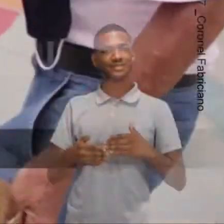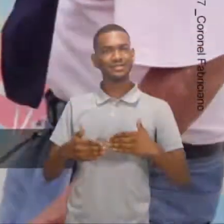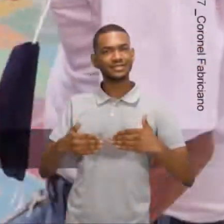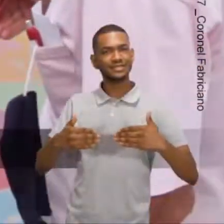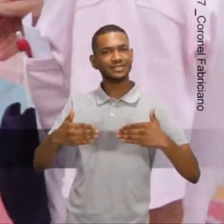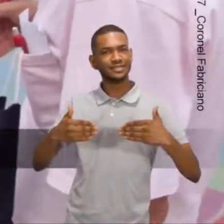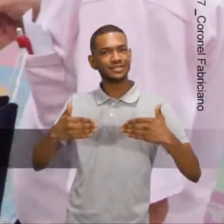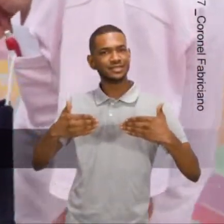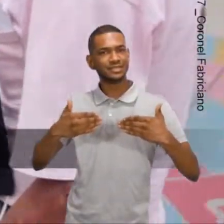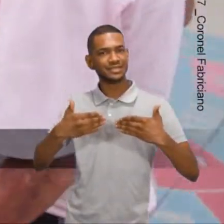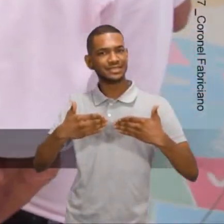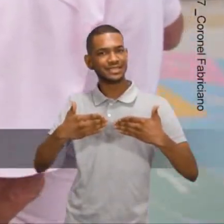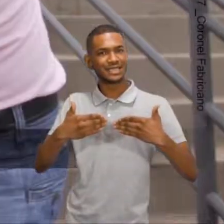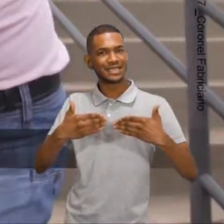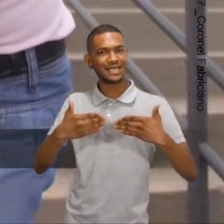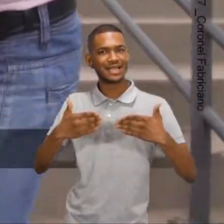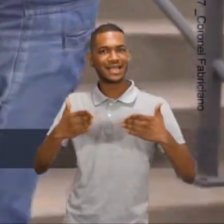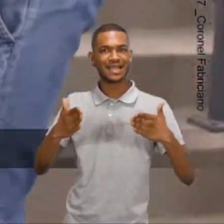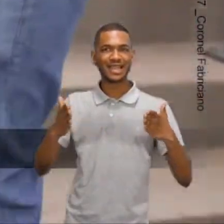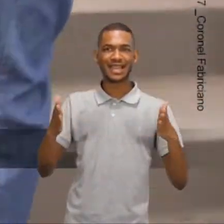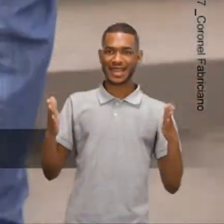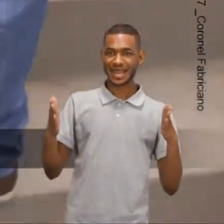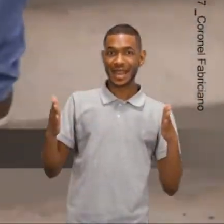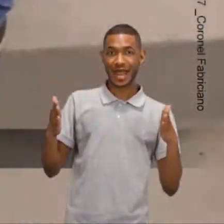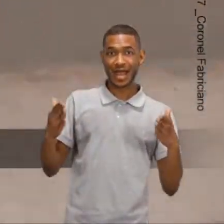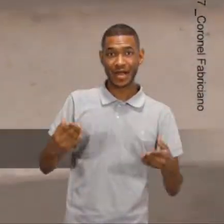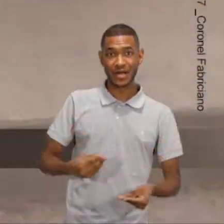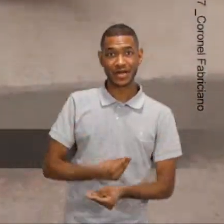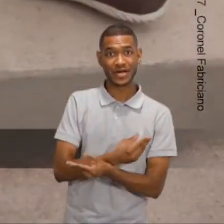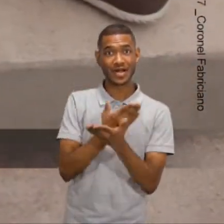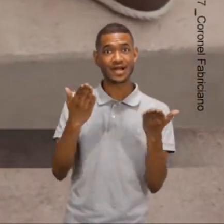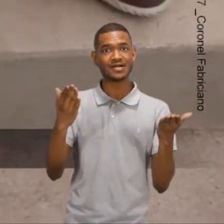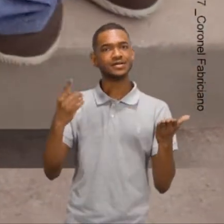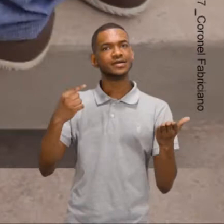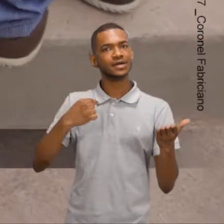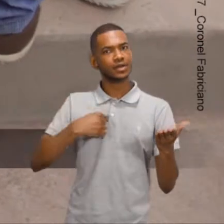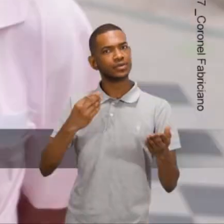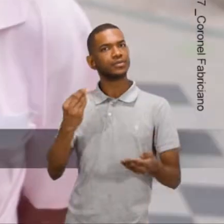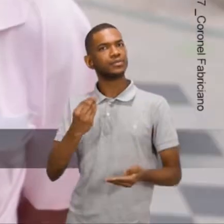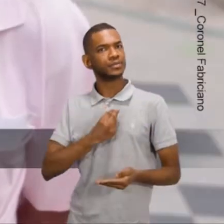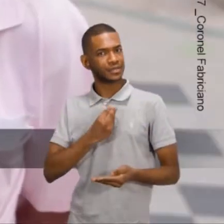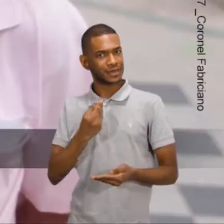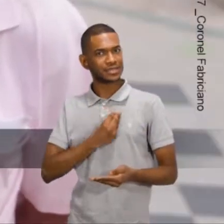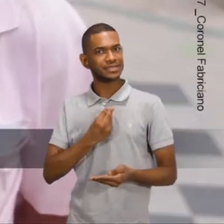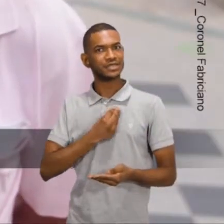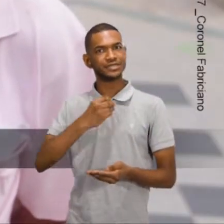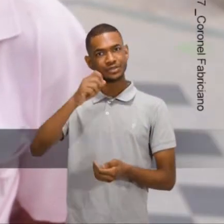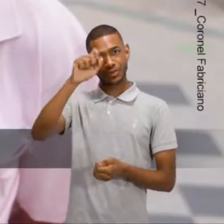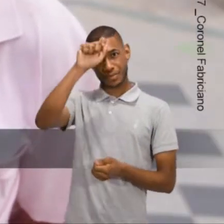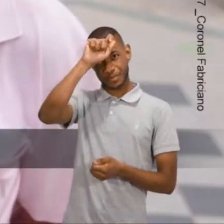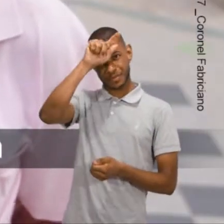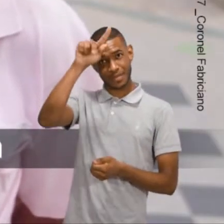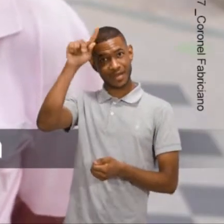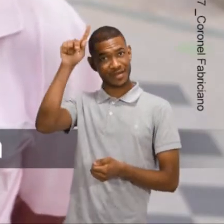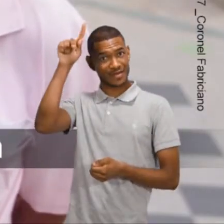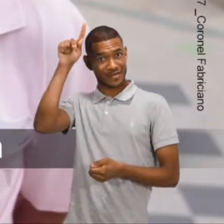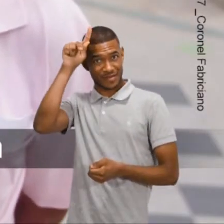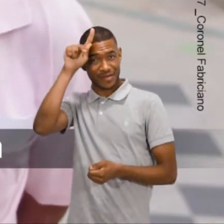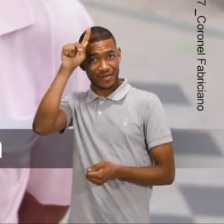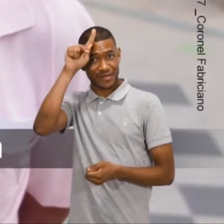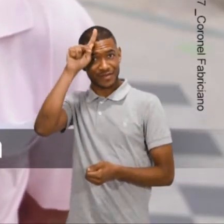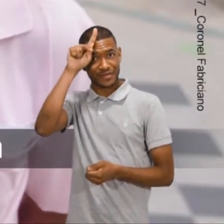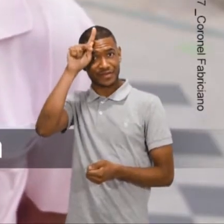No dia da inauguração, eu estava presente e ouvi a voz do nosso prefeito, que